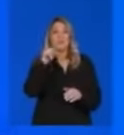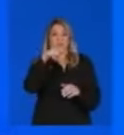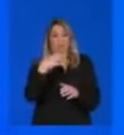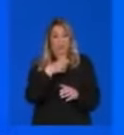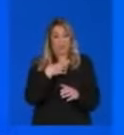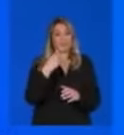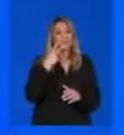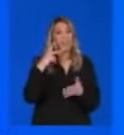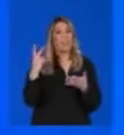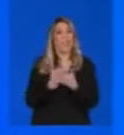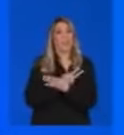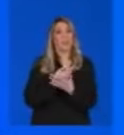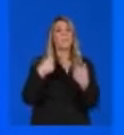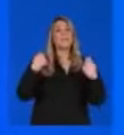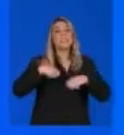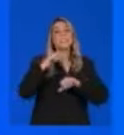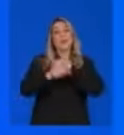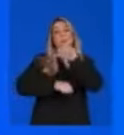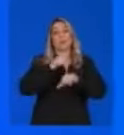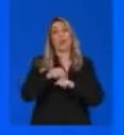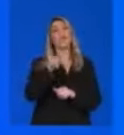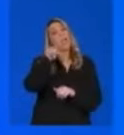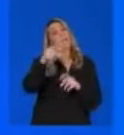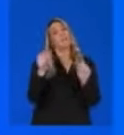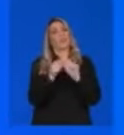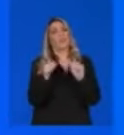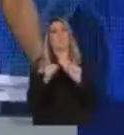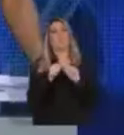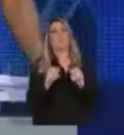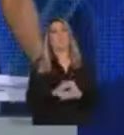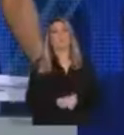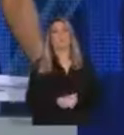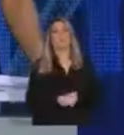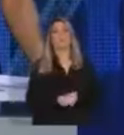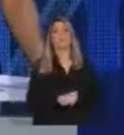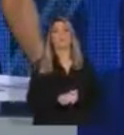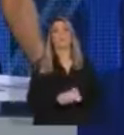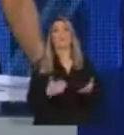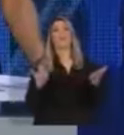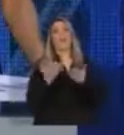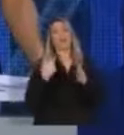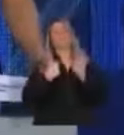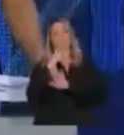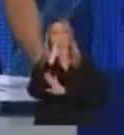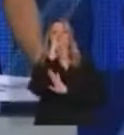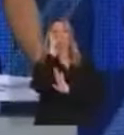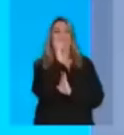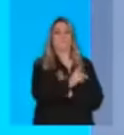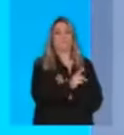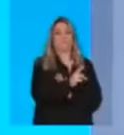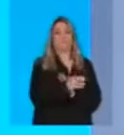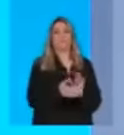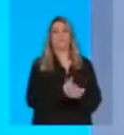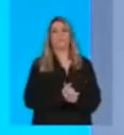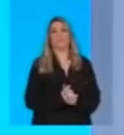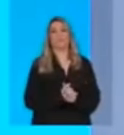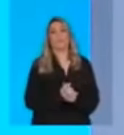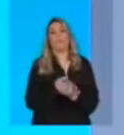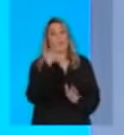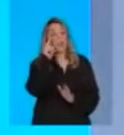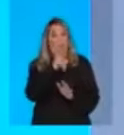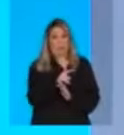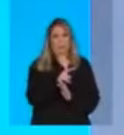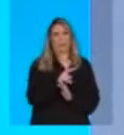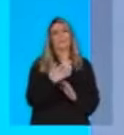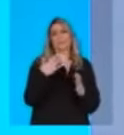adequado precisa ser modificado E é isso que eu vou fazer freo tem um minuto para réplica olha Oz eu